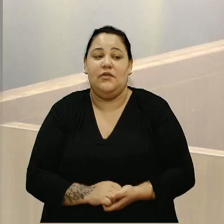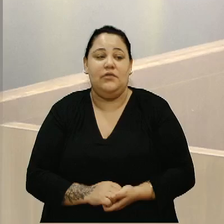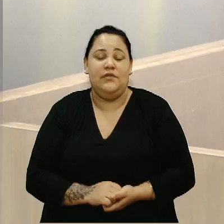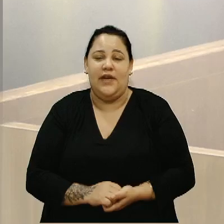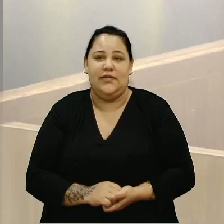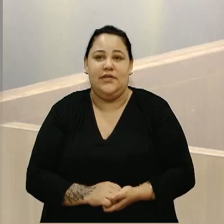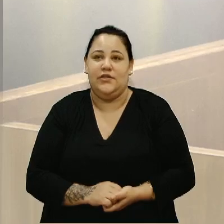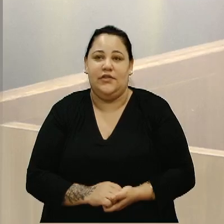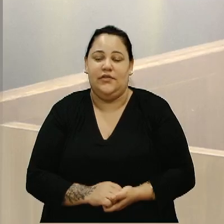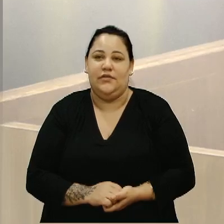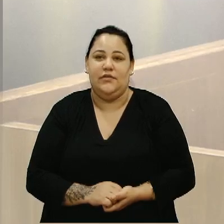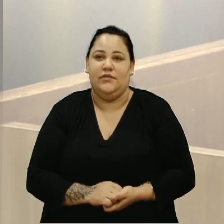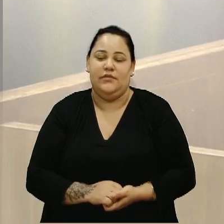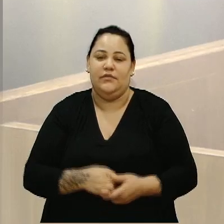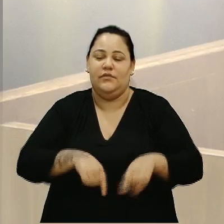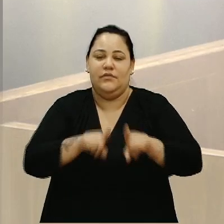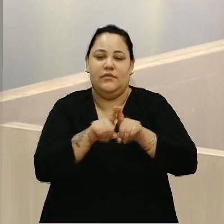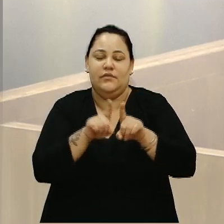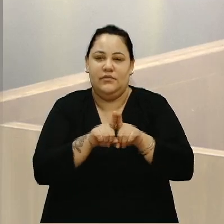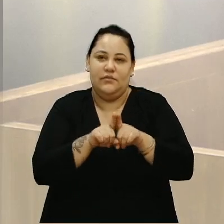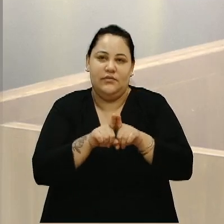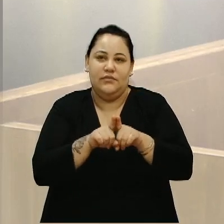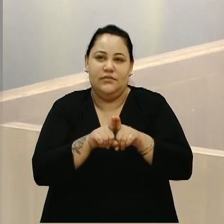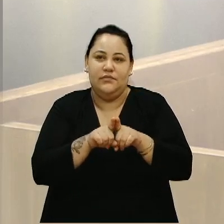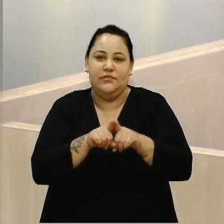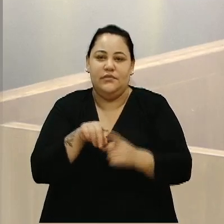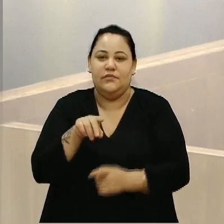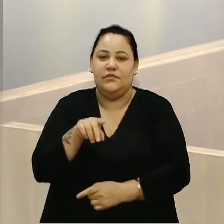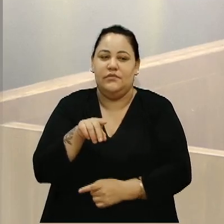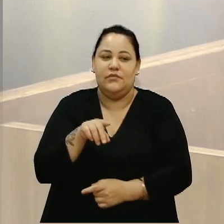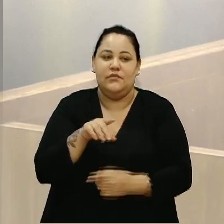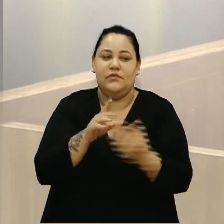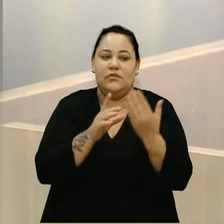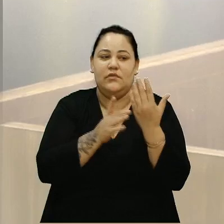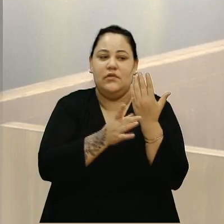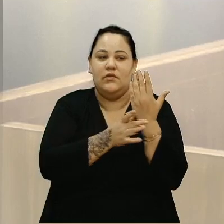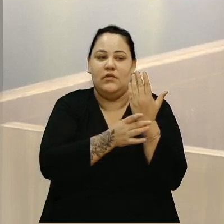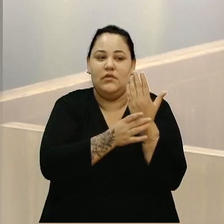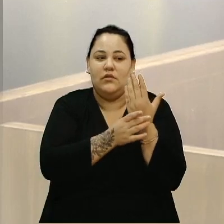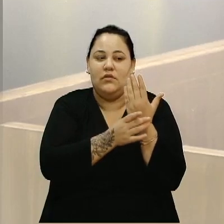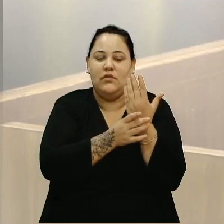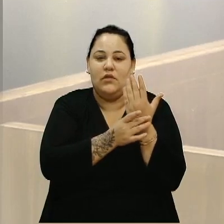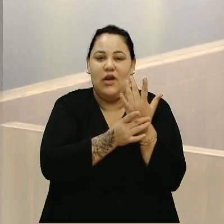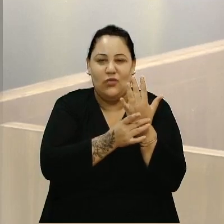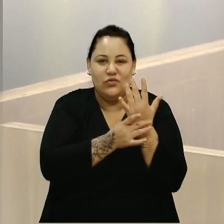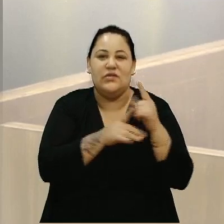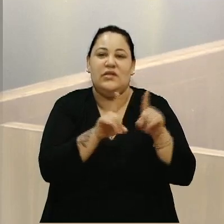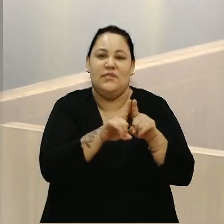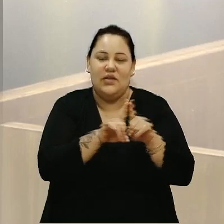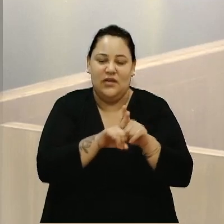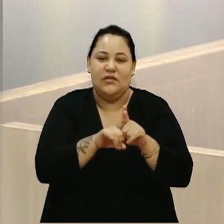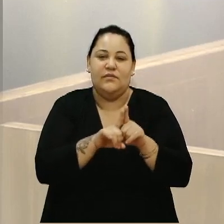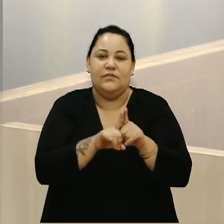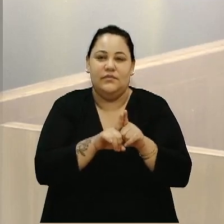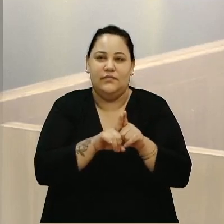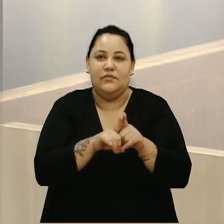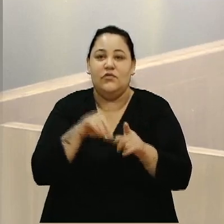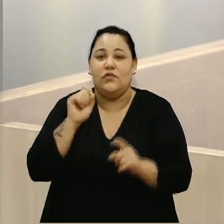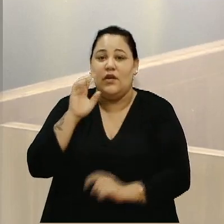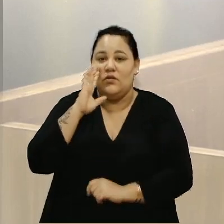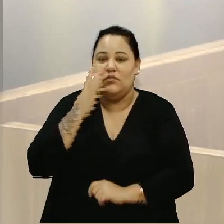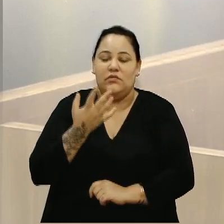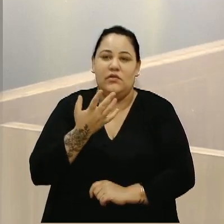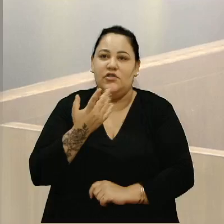um campus da URGS, se vai ser um núcleo, o que vai ser, isso é o que